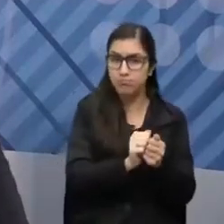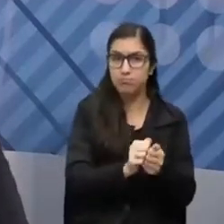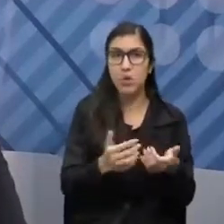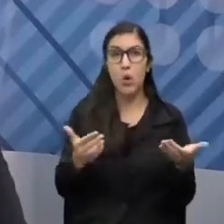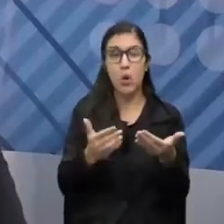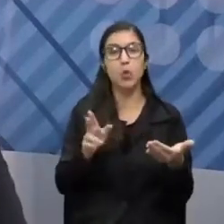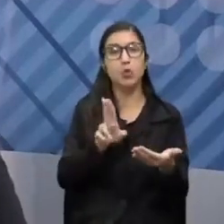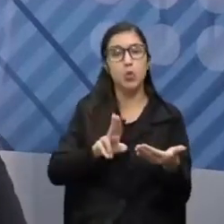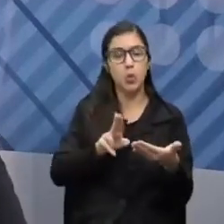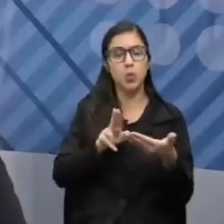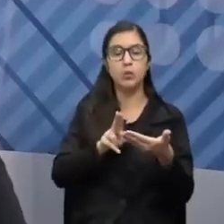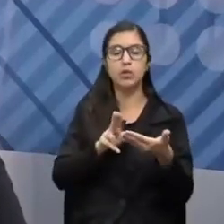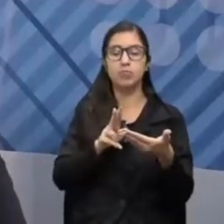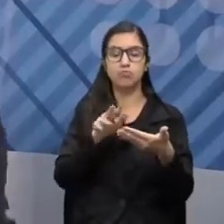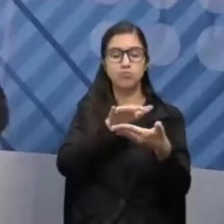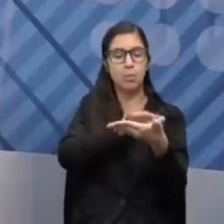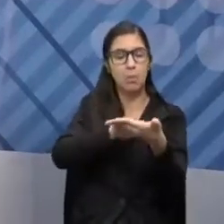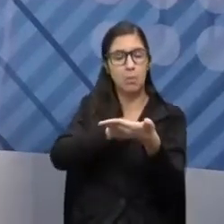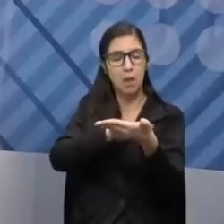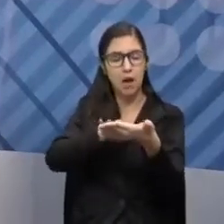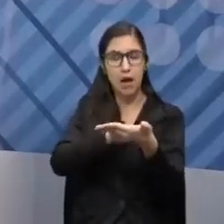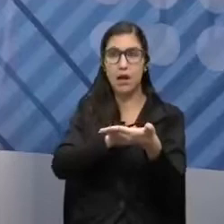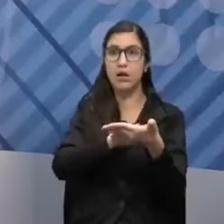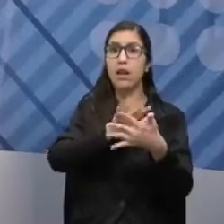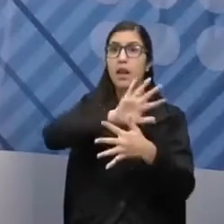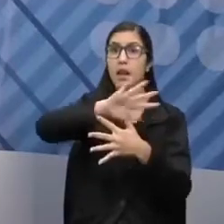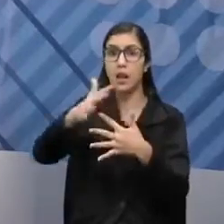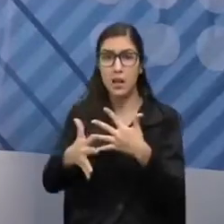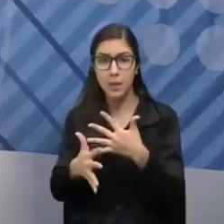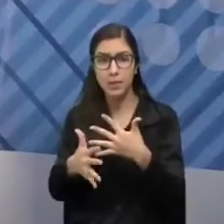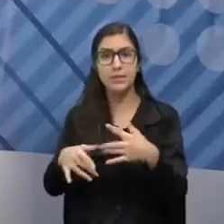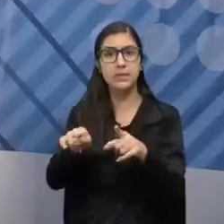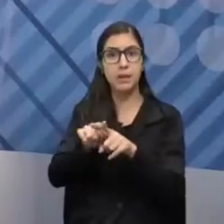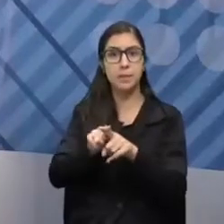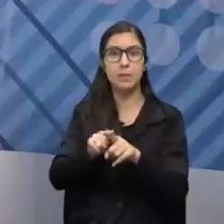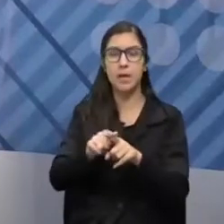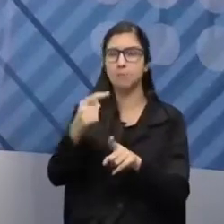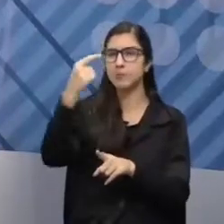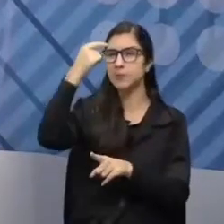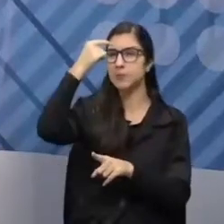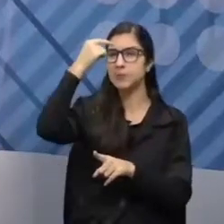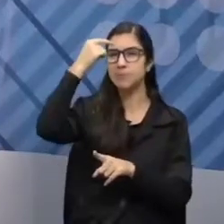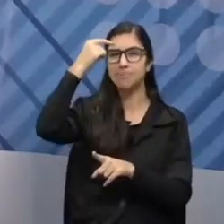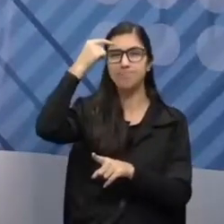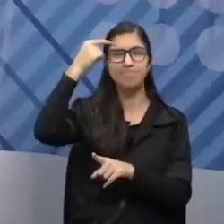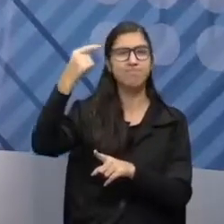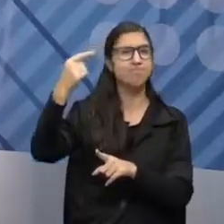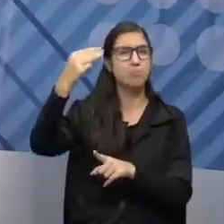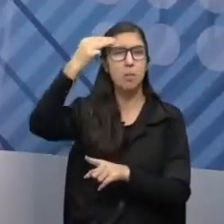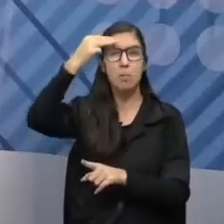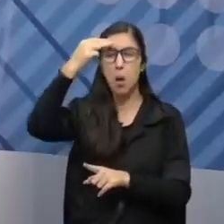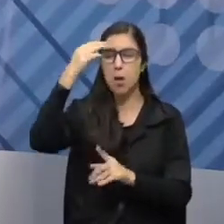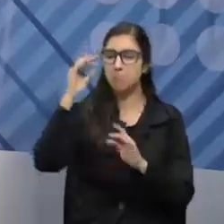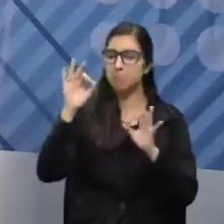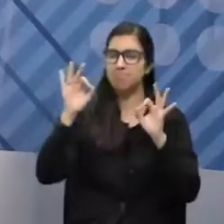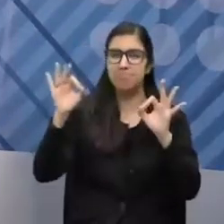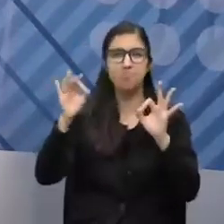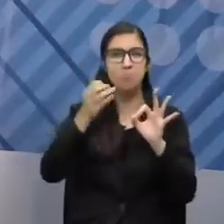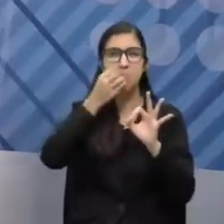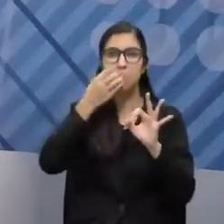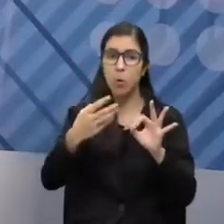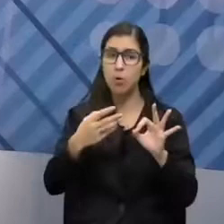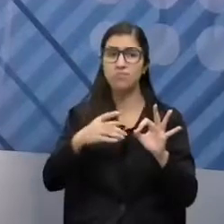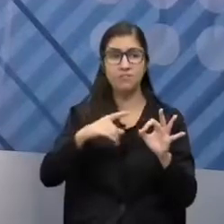sistema Braille, hoje se apropria de Libras, tem um cognitivo e uma memória excelente, mesmo com todos